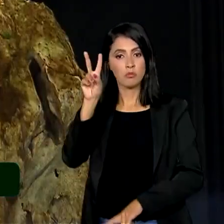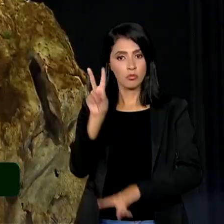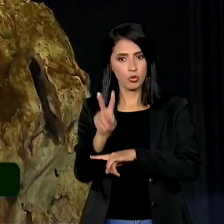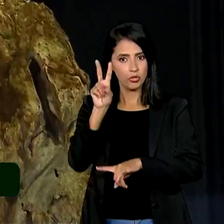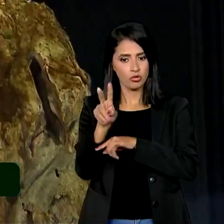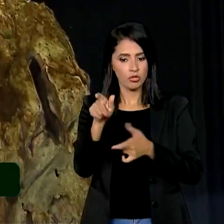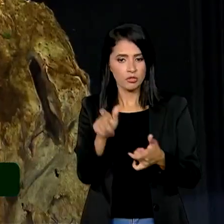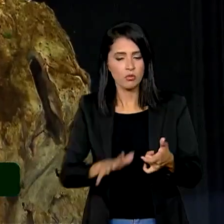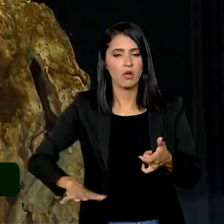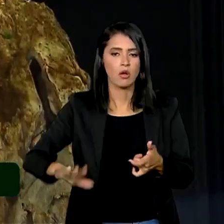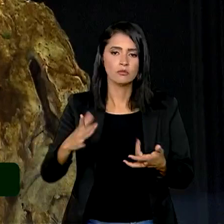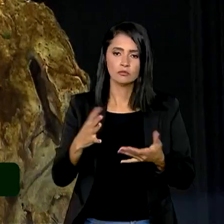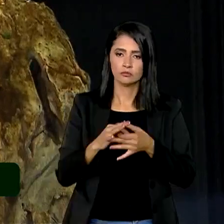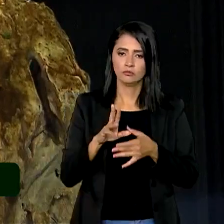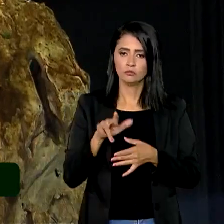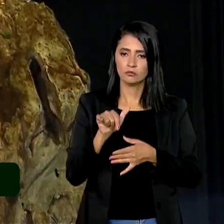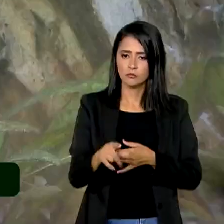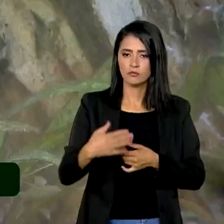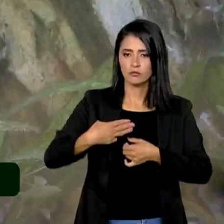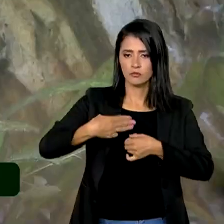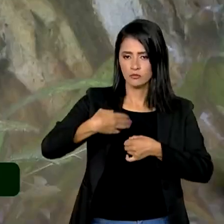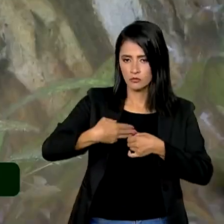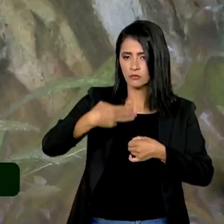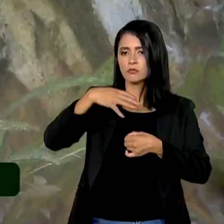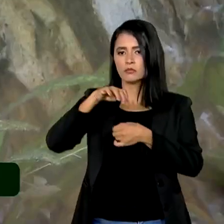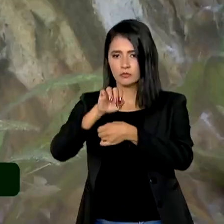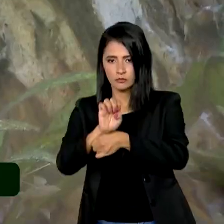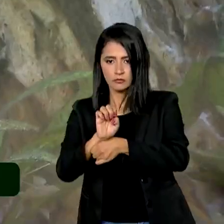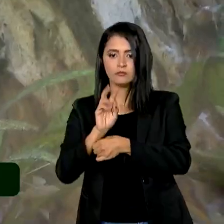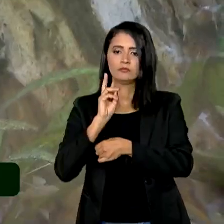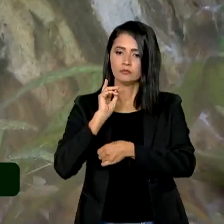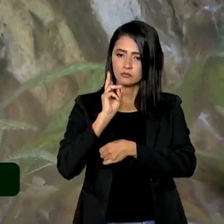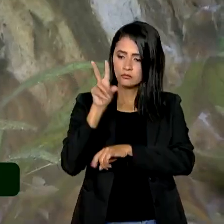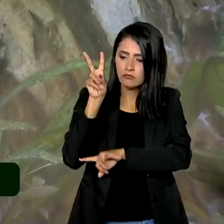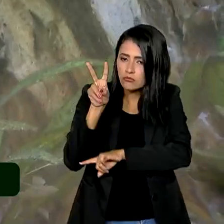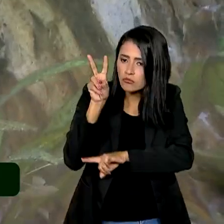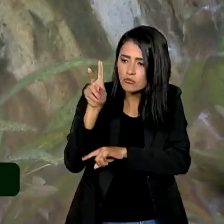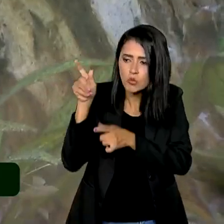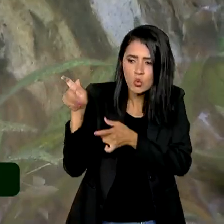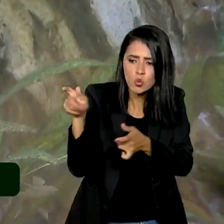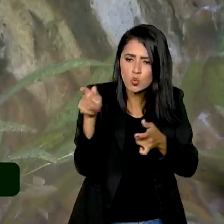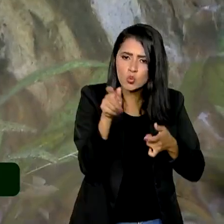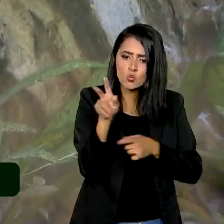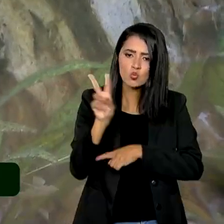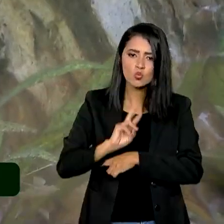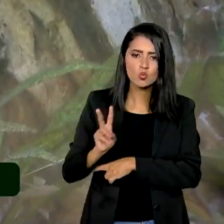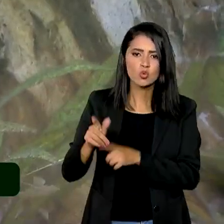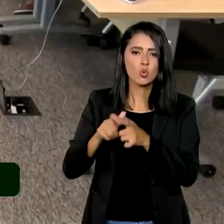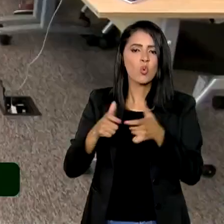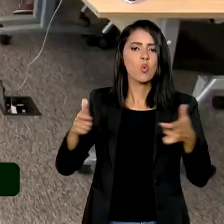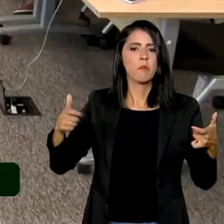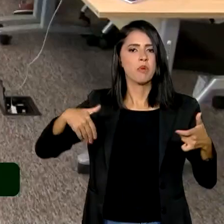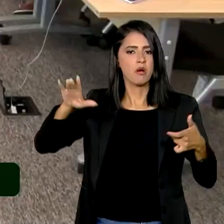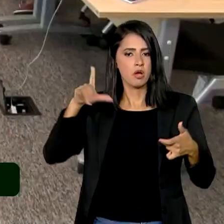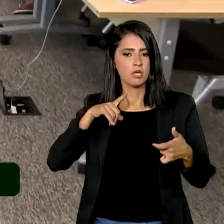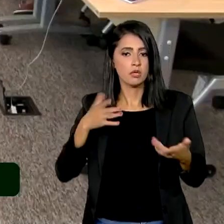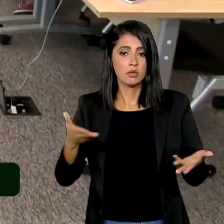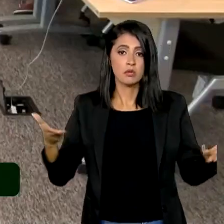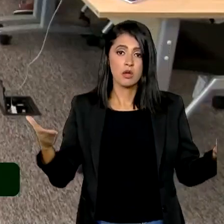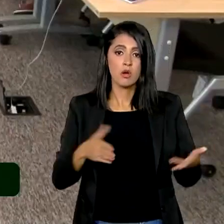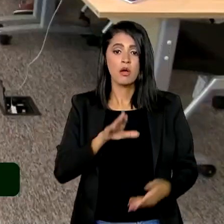ambientes, União e estados e municípios mantêm unidades de conservação nas estruturas maiores. E